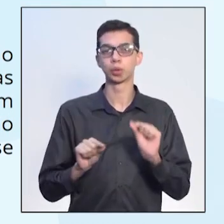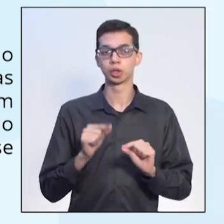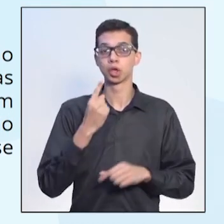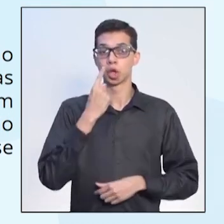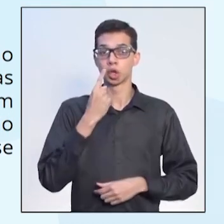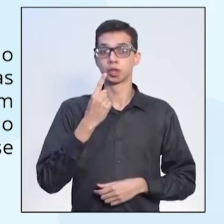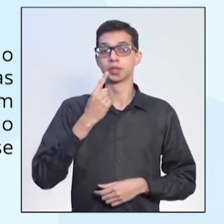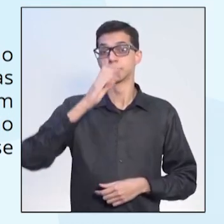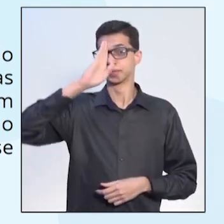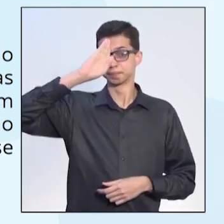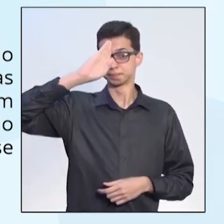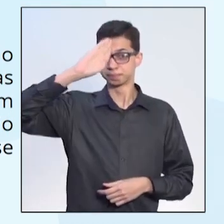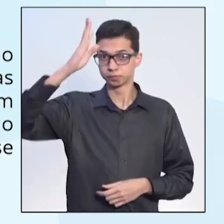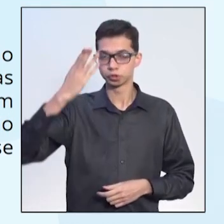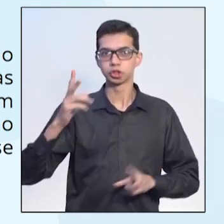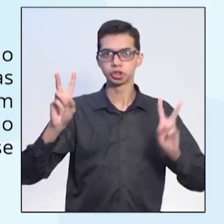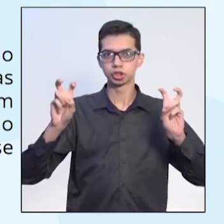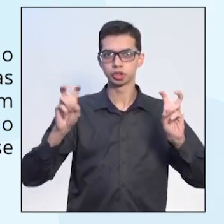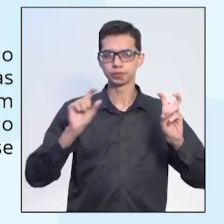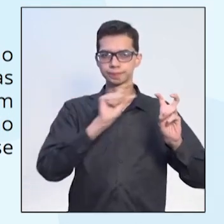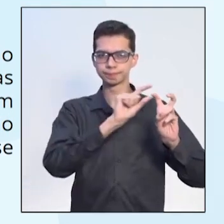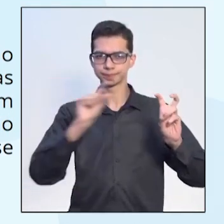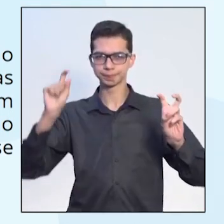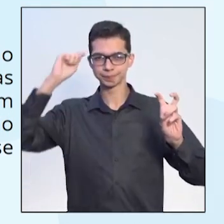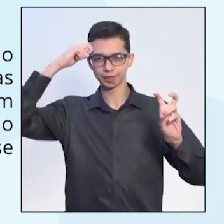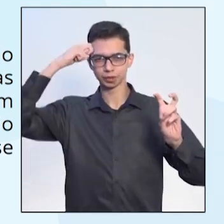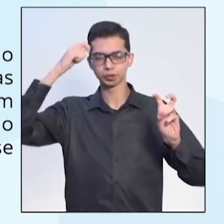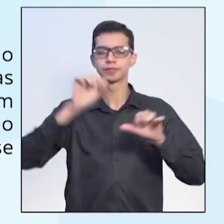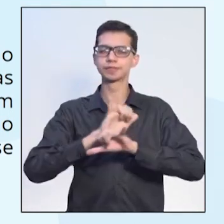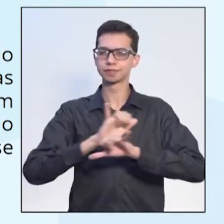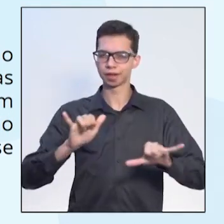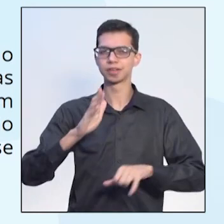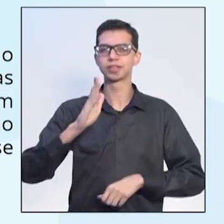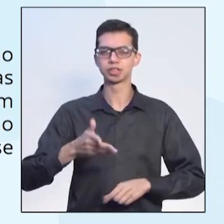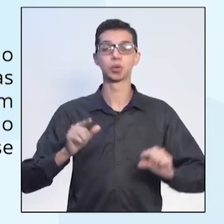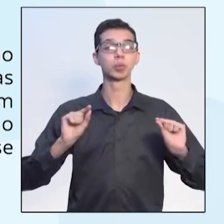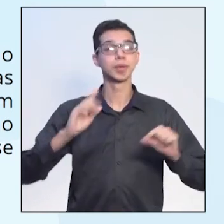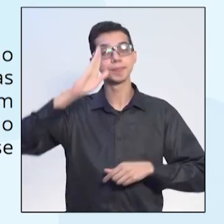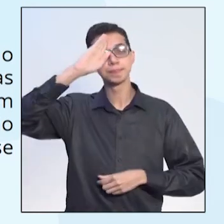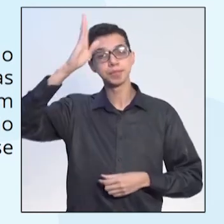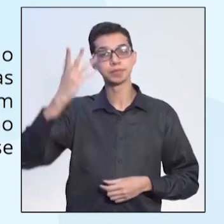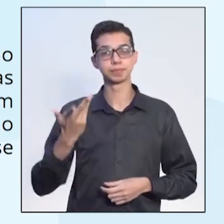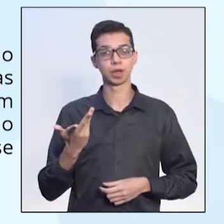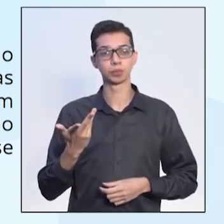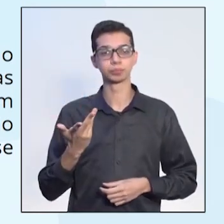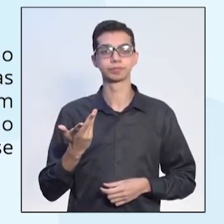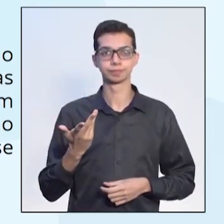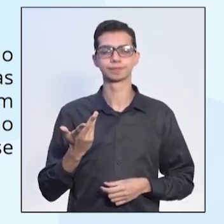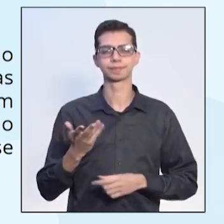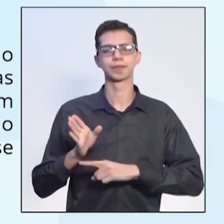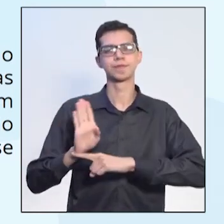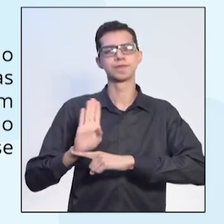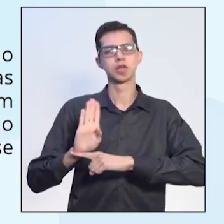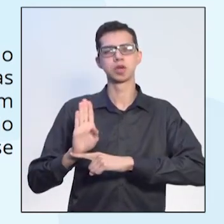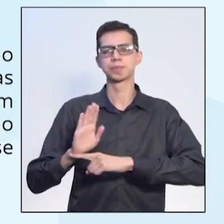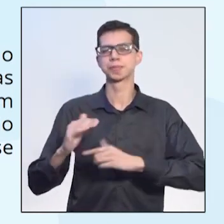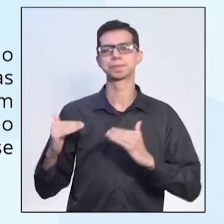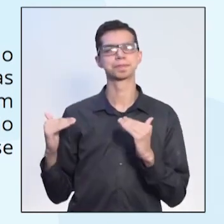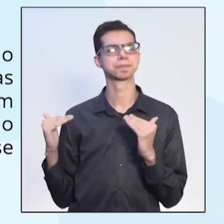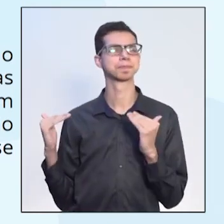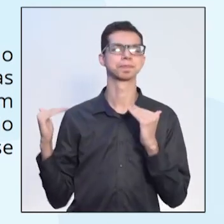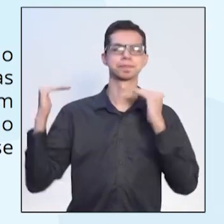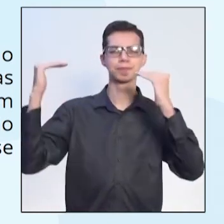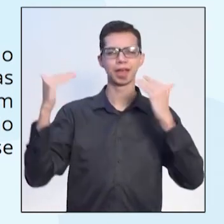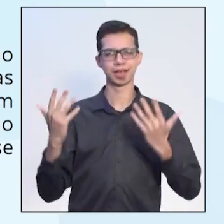deixo bem claro a minha opinião sobre o filme. O mais genial dos filmes de zumbi, por Mauro Marcel. Então, na